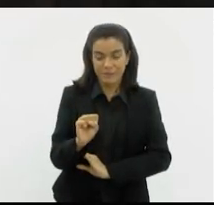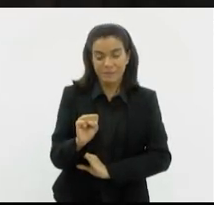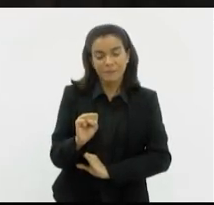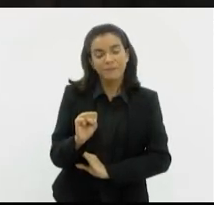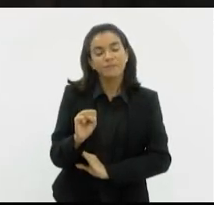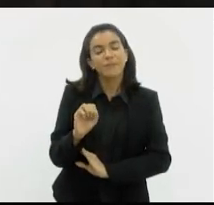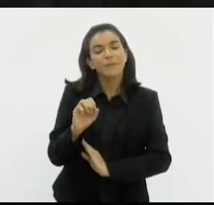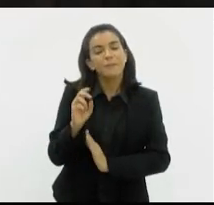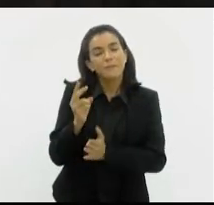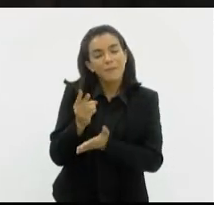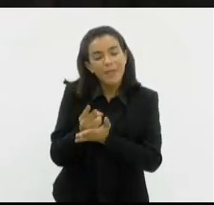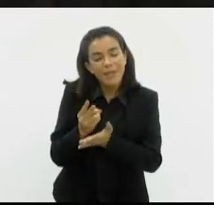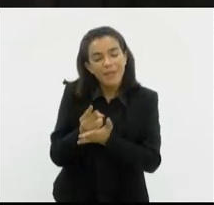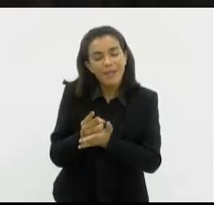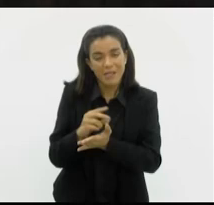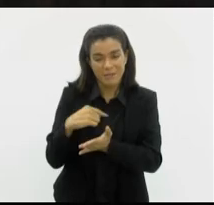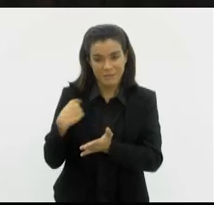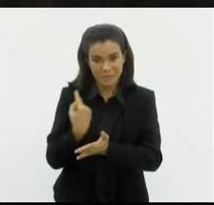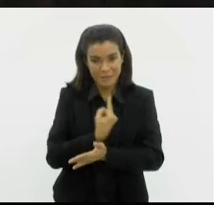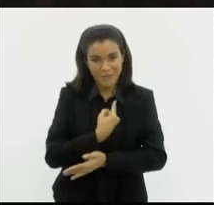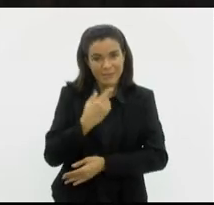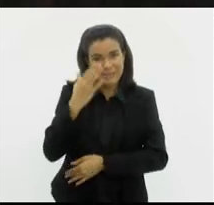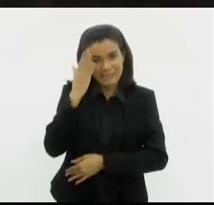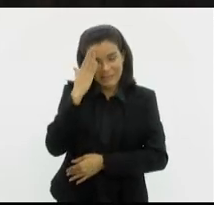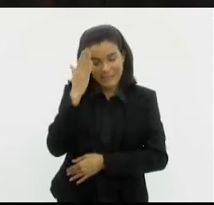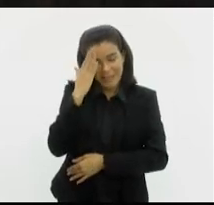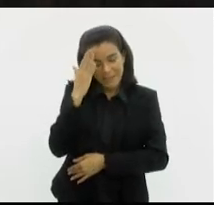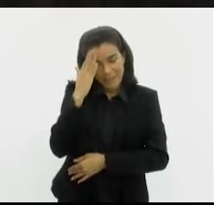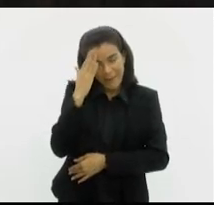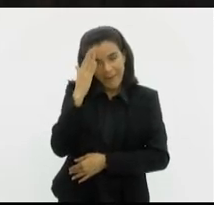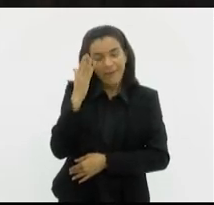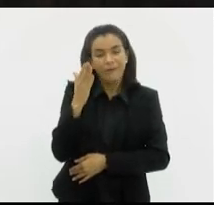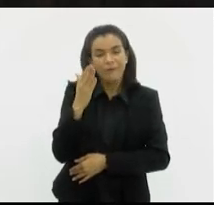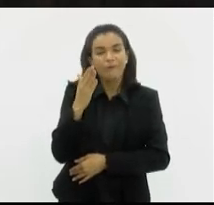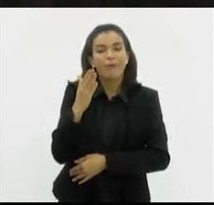Mesmo sabendo de todo o processo de